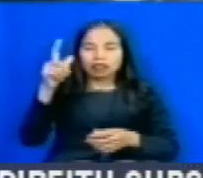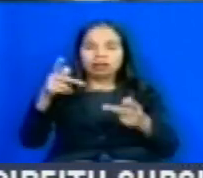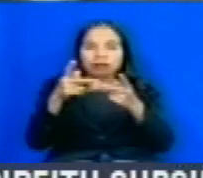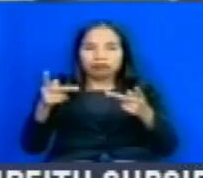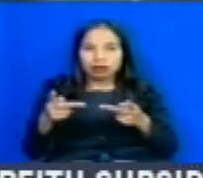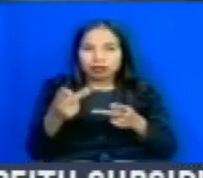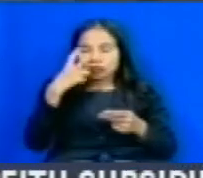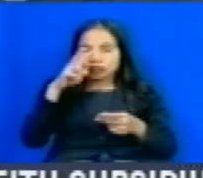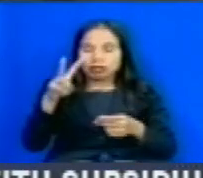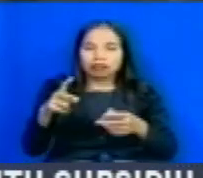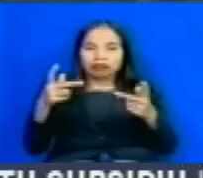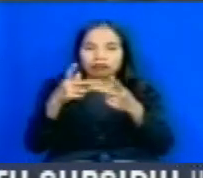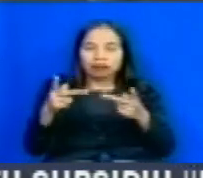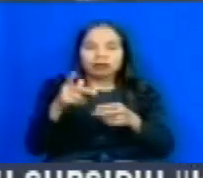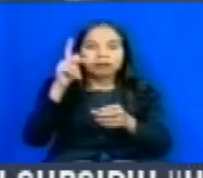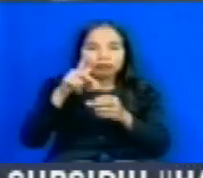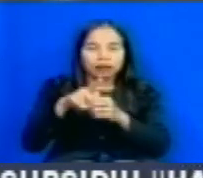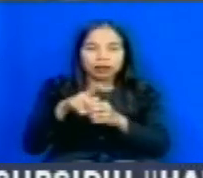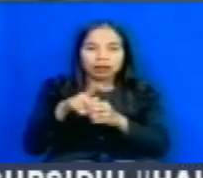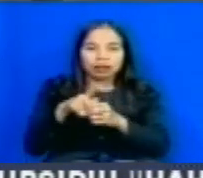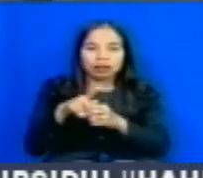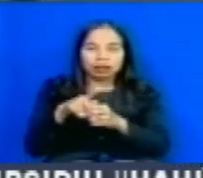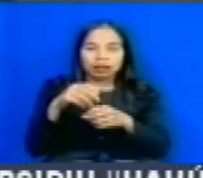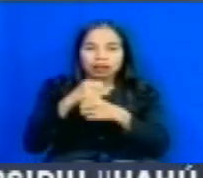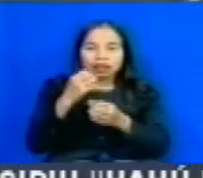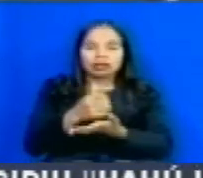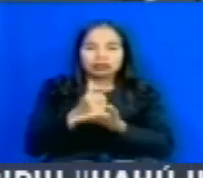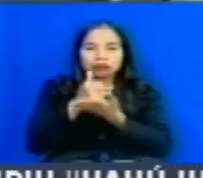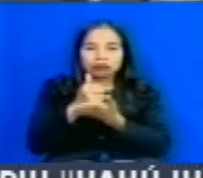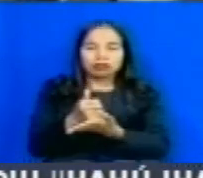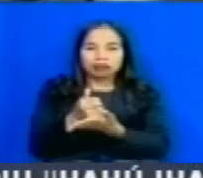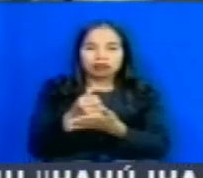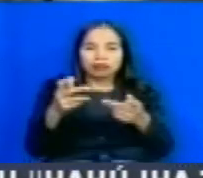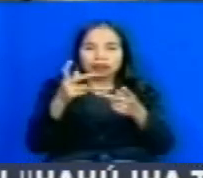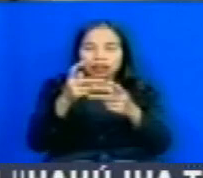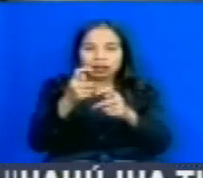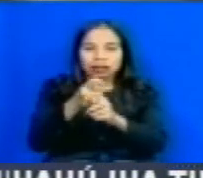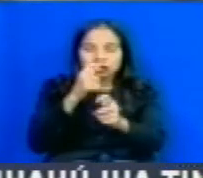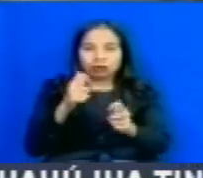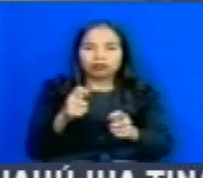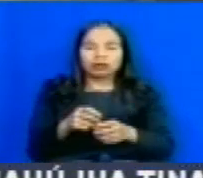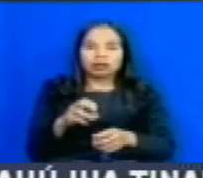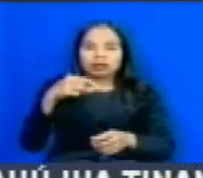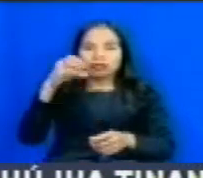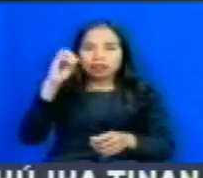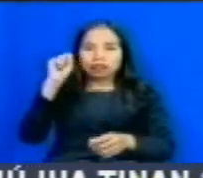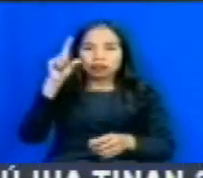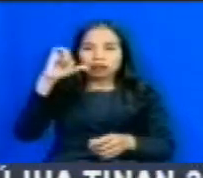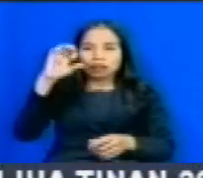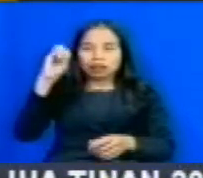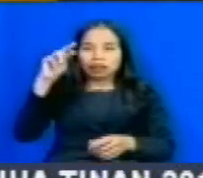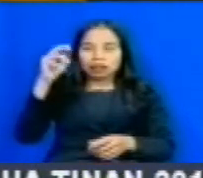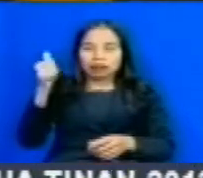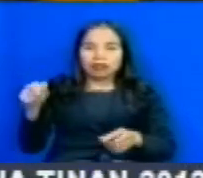terino no takata estação combustível nebe lahalo on atendimento ba transporte utiliza gasolina makanesa